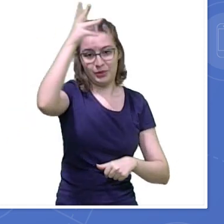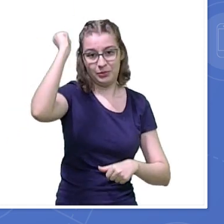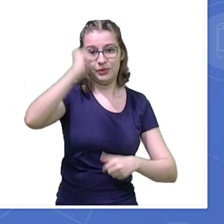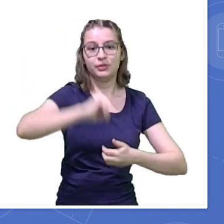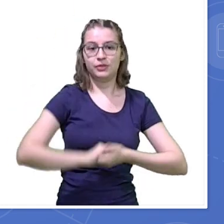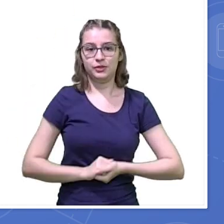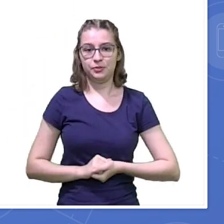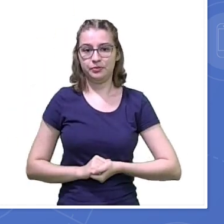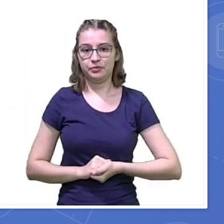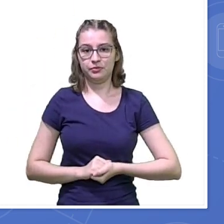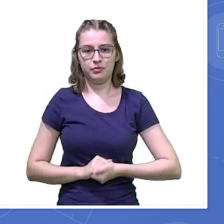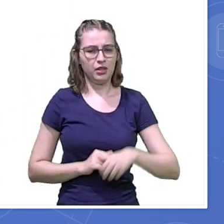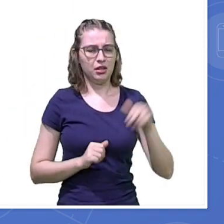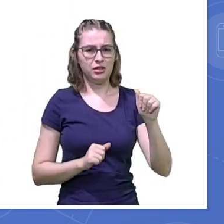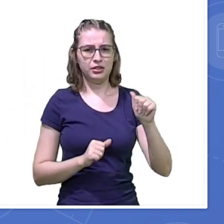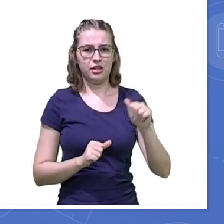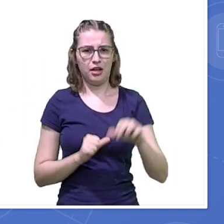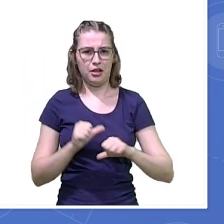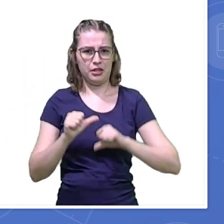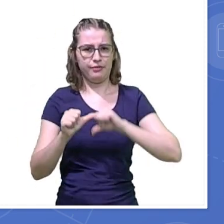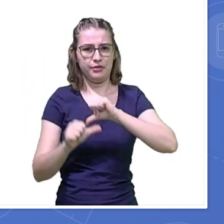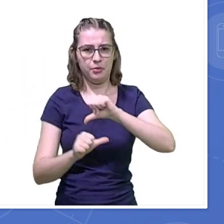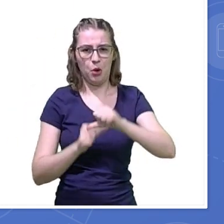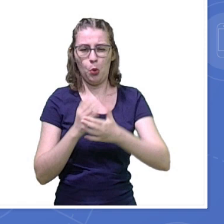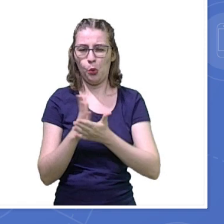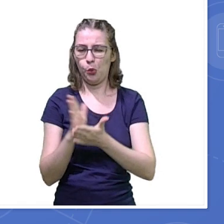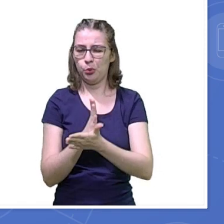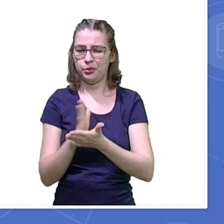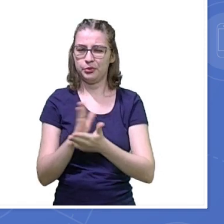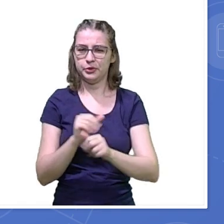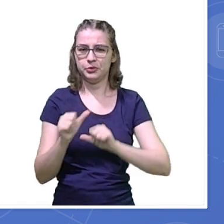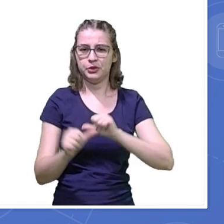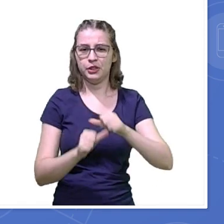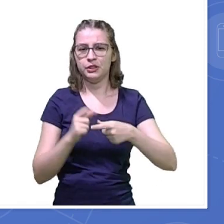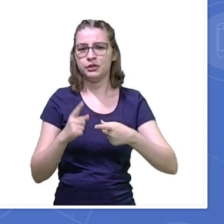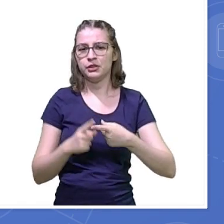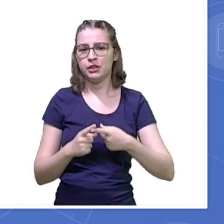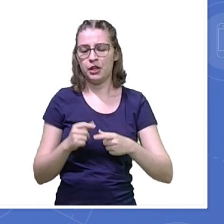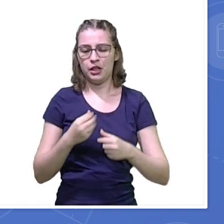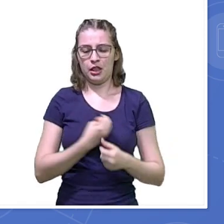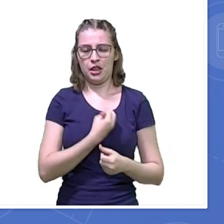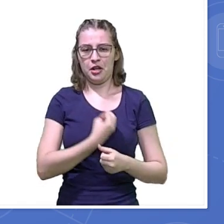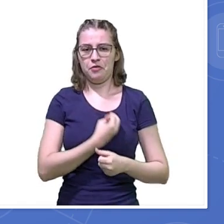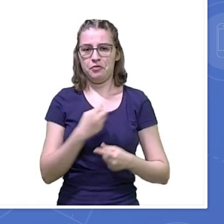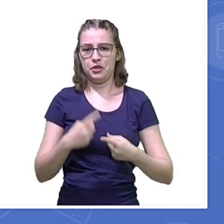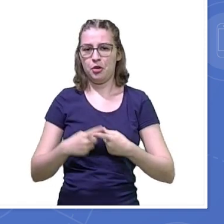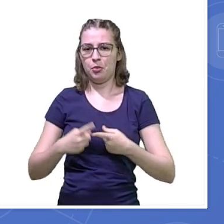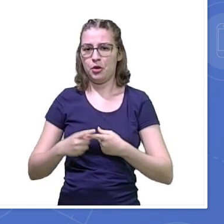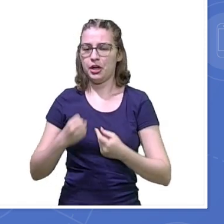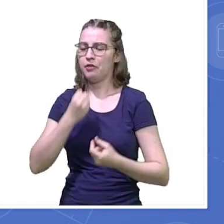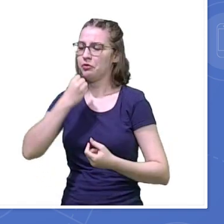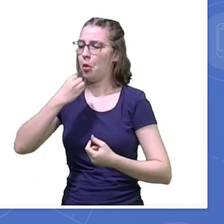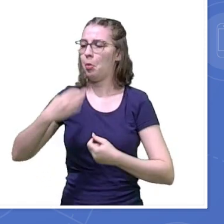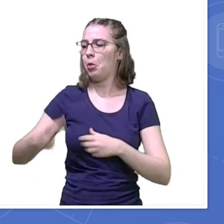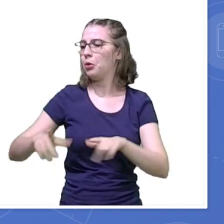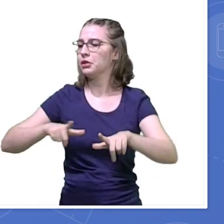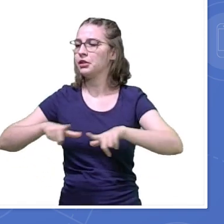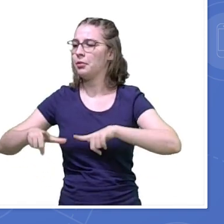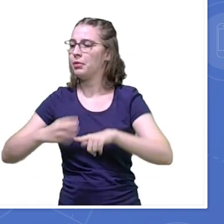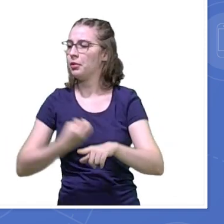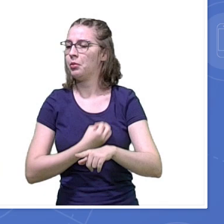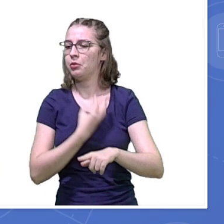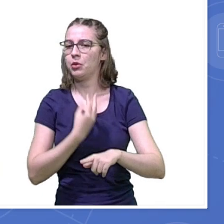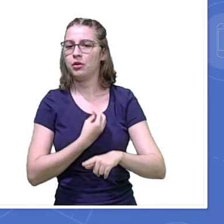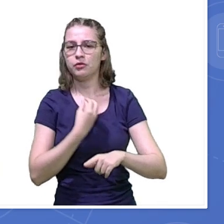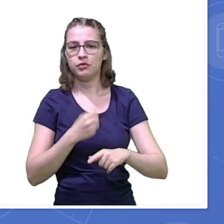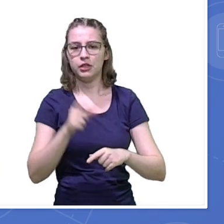substancialmente as condições sociais graças à melhor distribuição de renda e qualidade de vida dos seringueiros. Nada disso, né? Pelo contrário, a